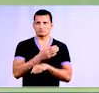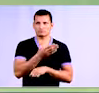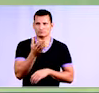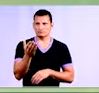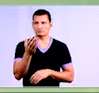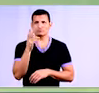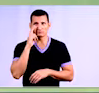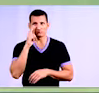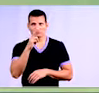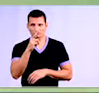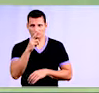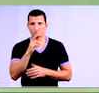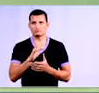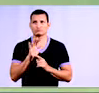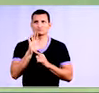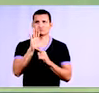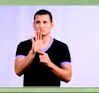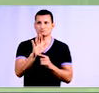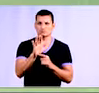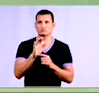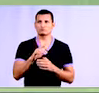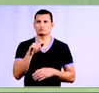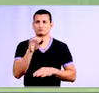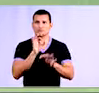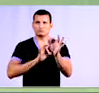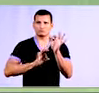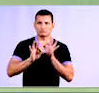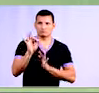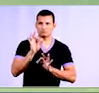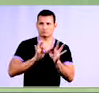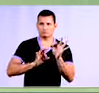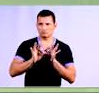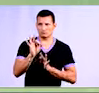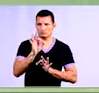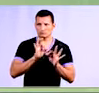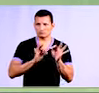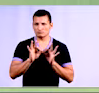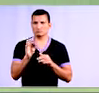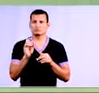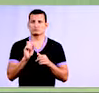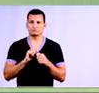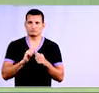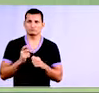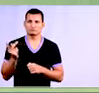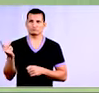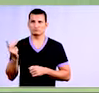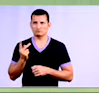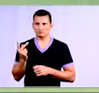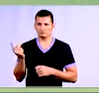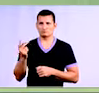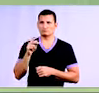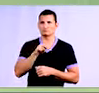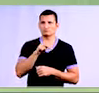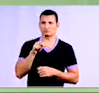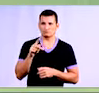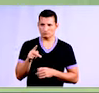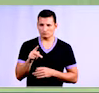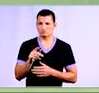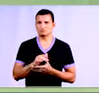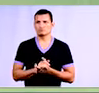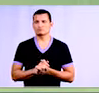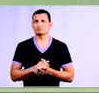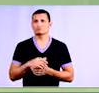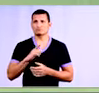que nós trouxemos, é um trabalho bem organizadinho, bem minucioso que o professor JB produziu e está aí no